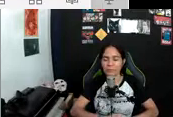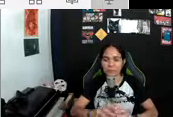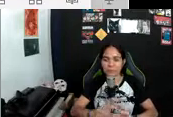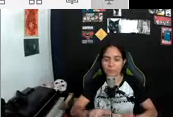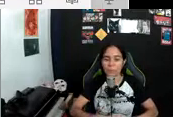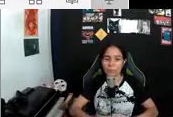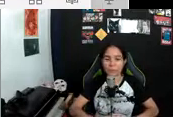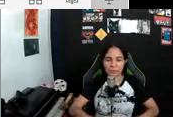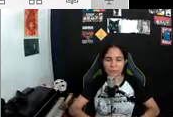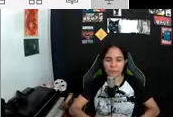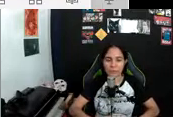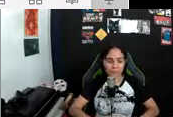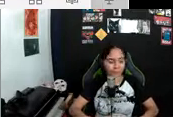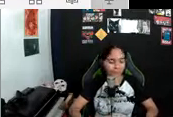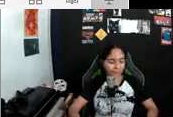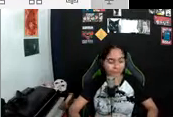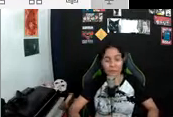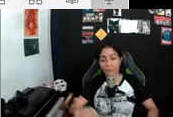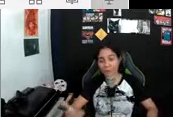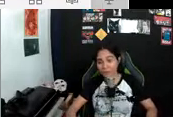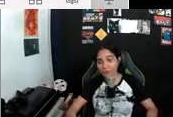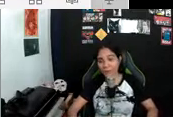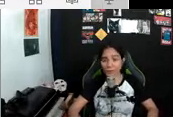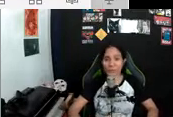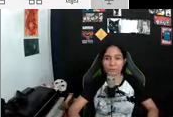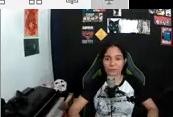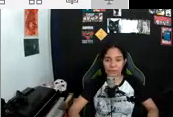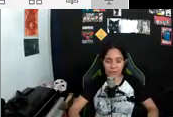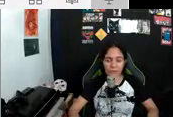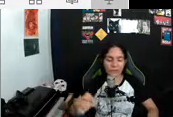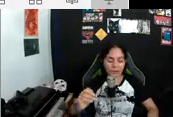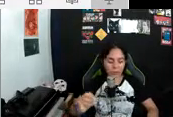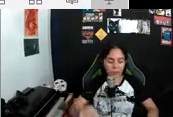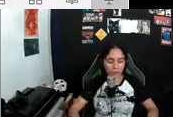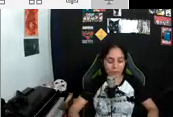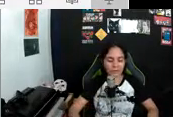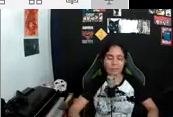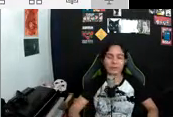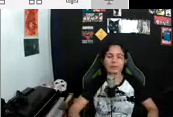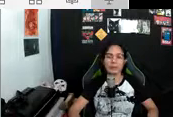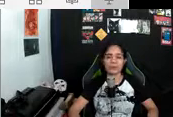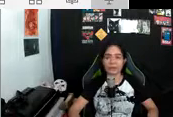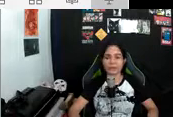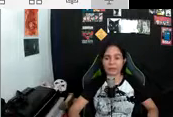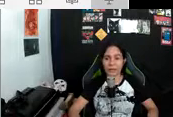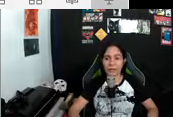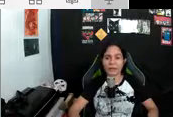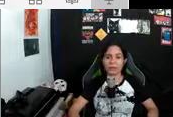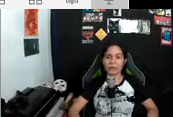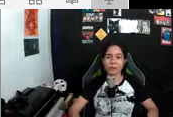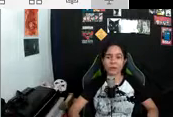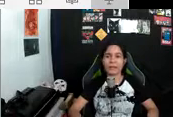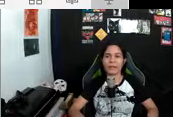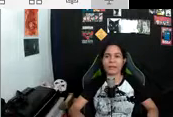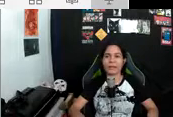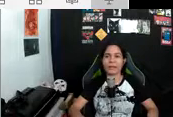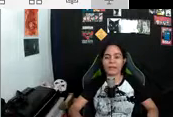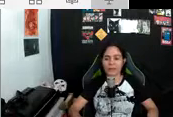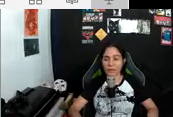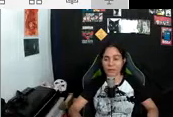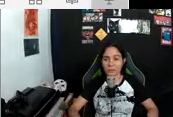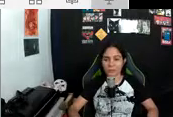sendo um conselho só. Mas não é o caso de vocês. Então, vocês precisam estar inscritos no